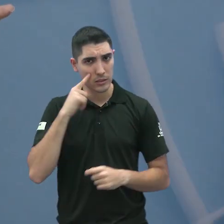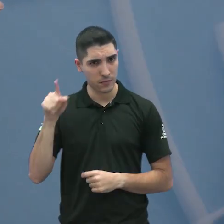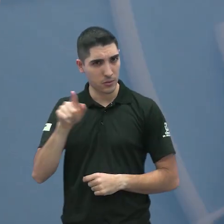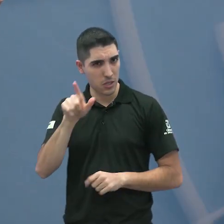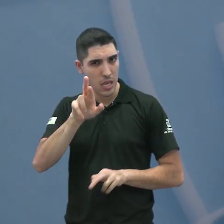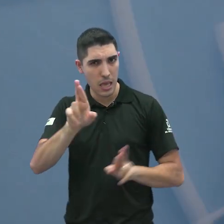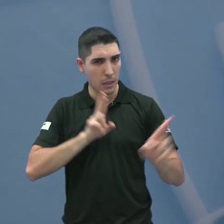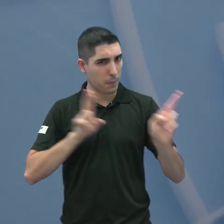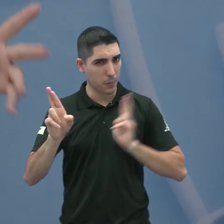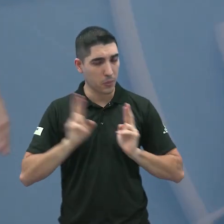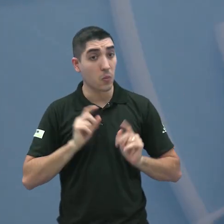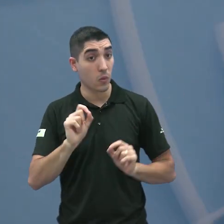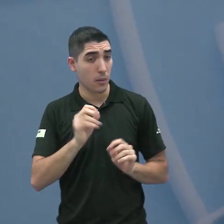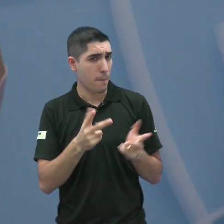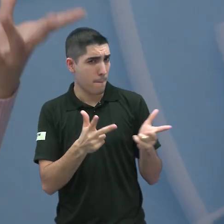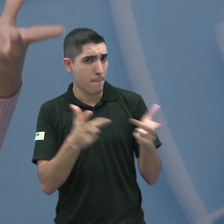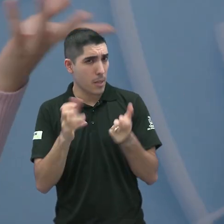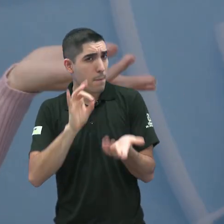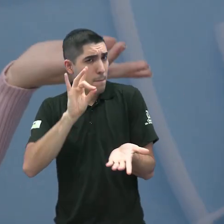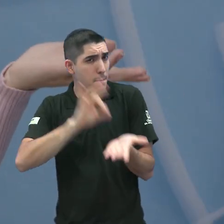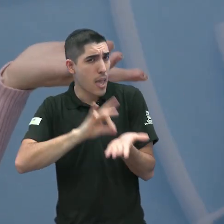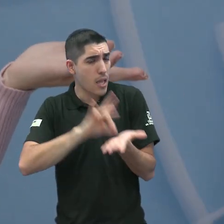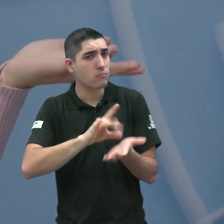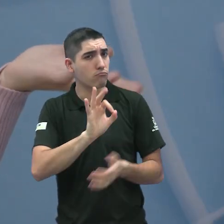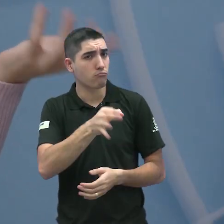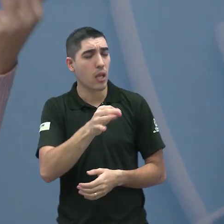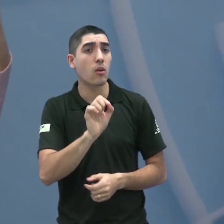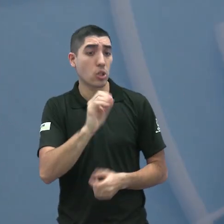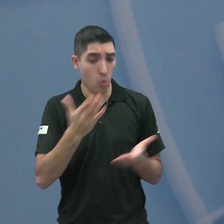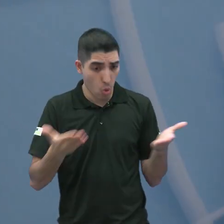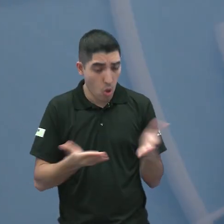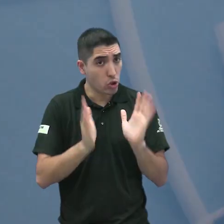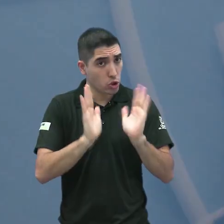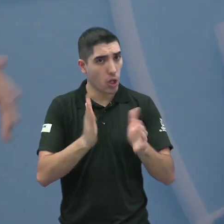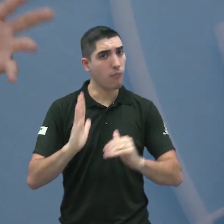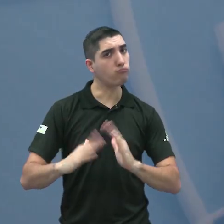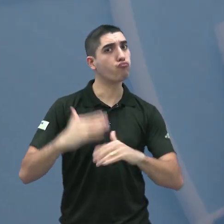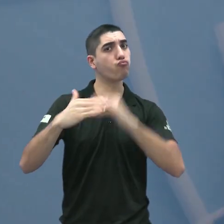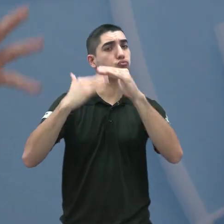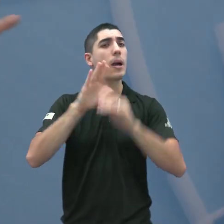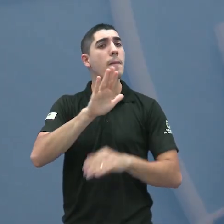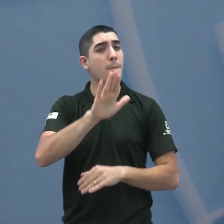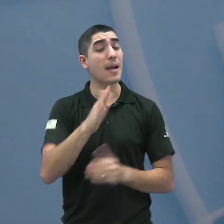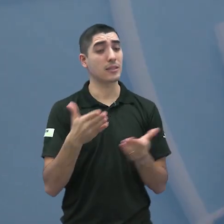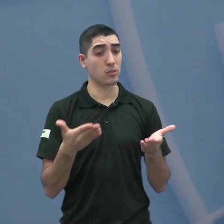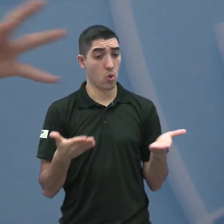há uma mudança, apesar da gente ainda ter de avançar muito, né? A gente percebe que essa nova